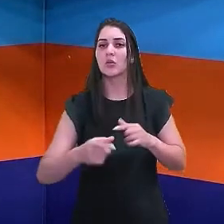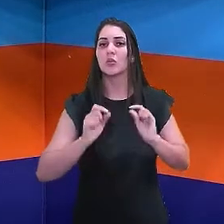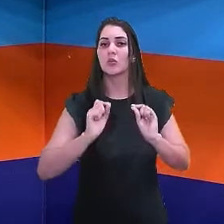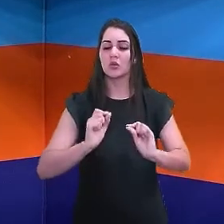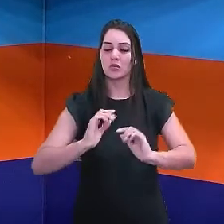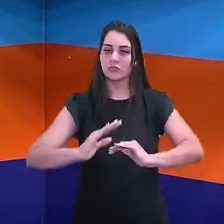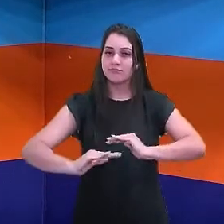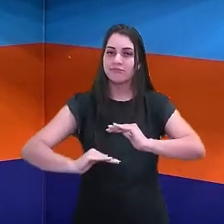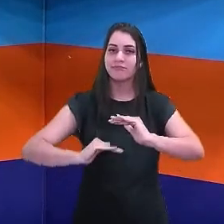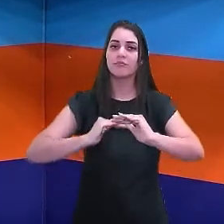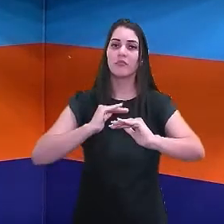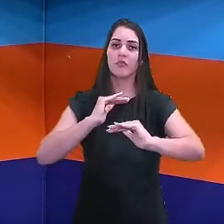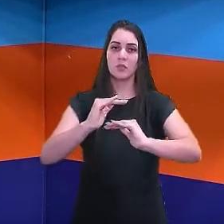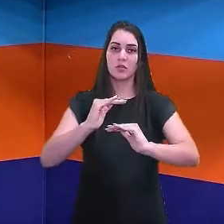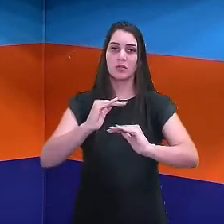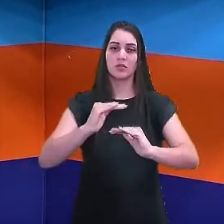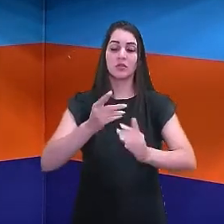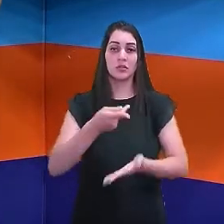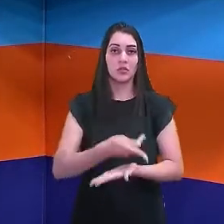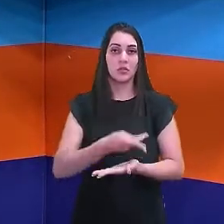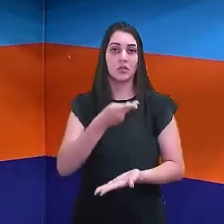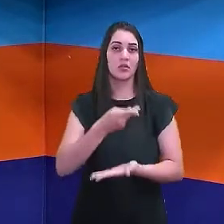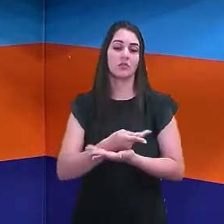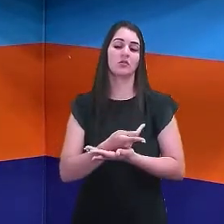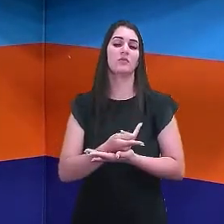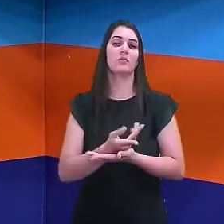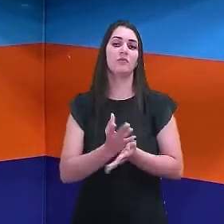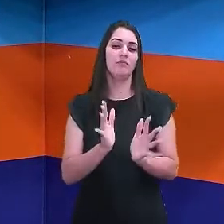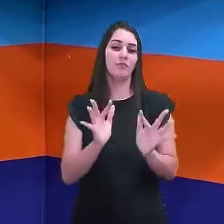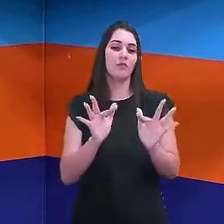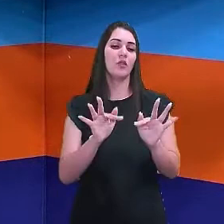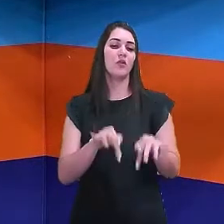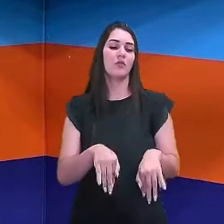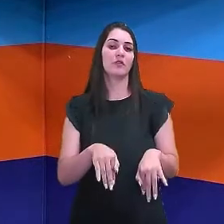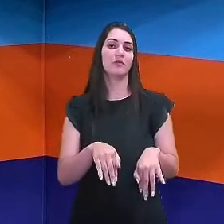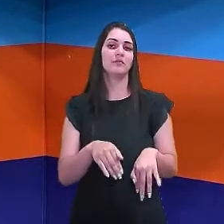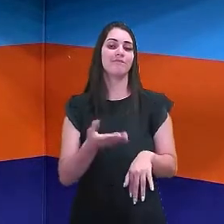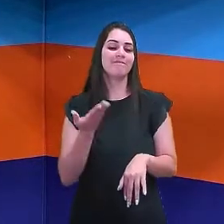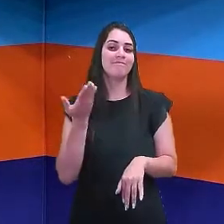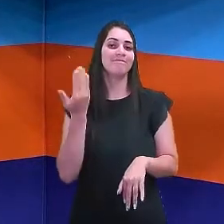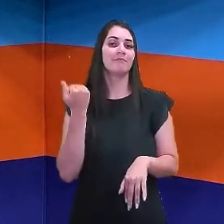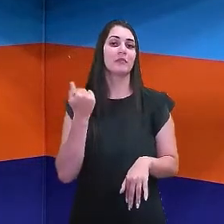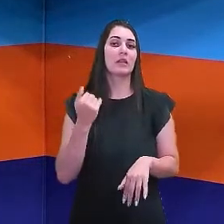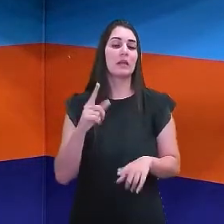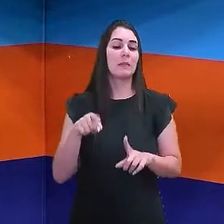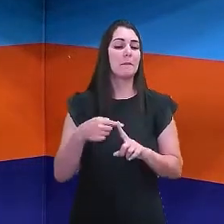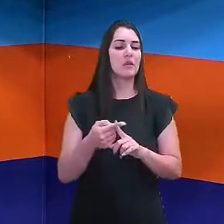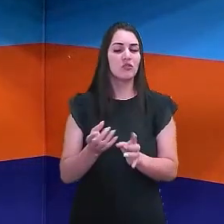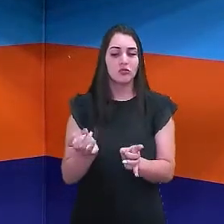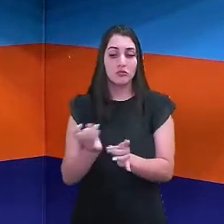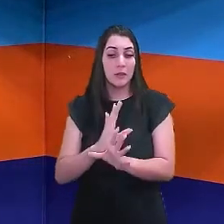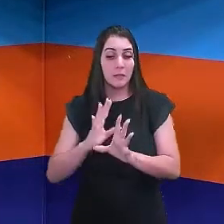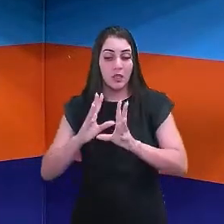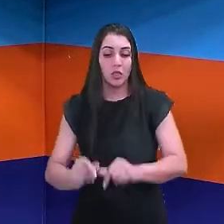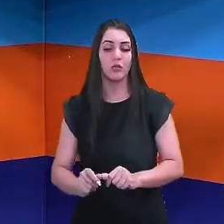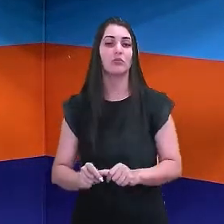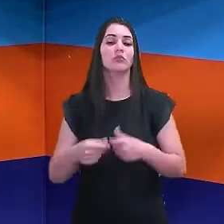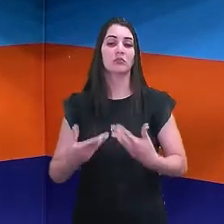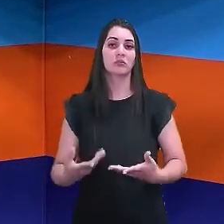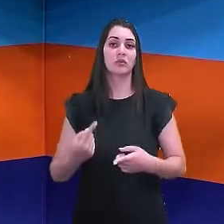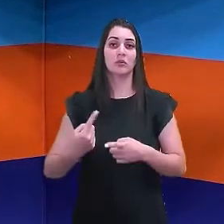do processo que desencadeou o fim daquele ciclo, mas que não acaba totalmente, porque